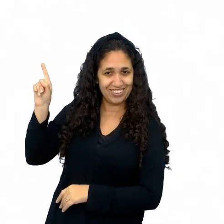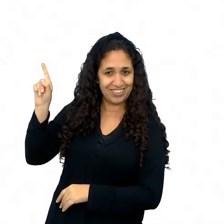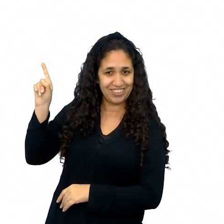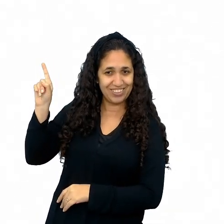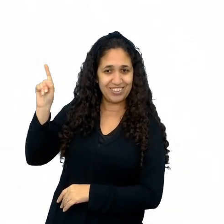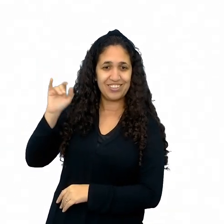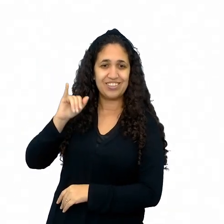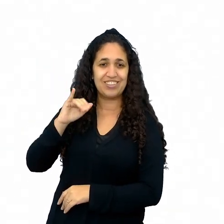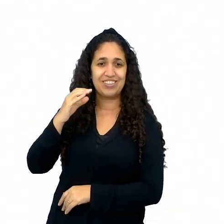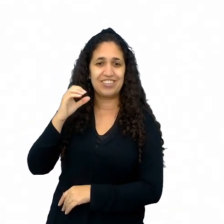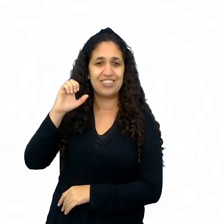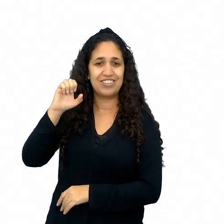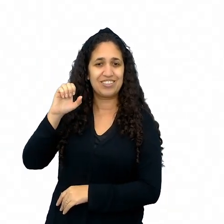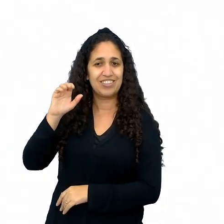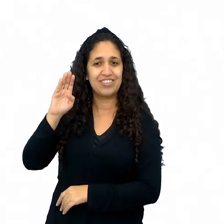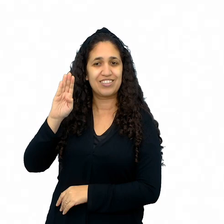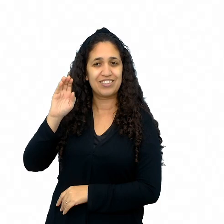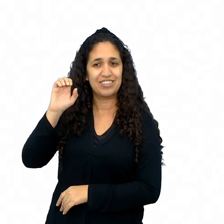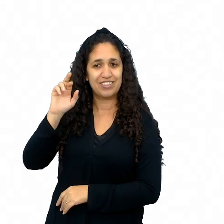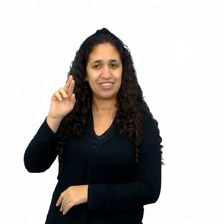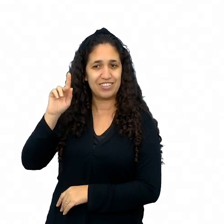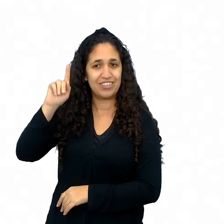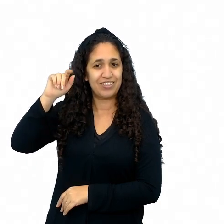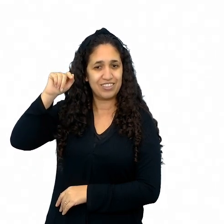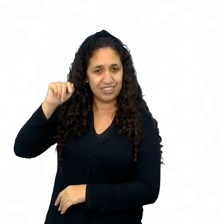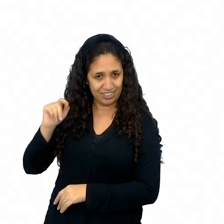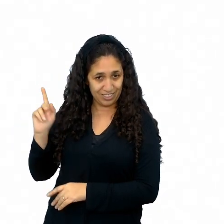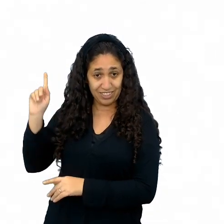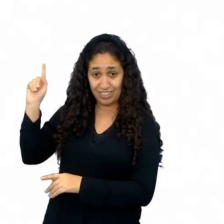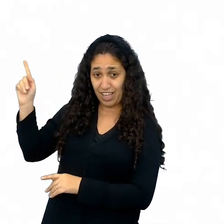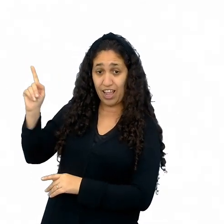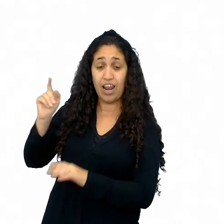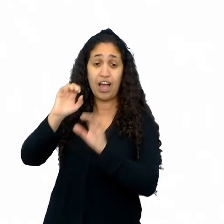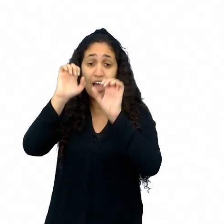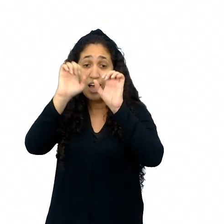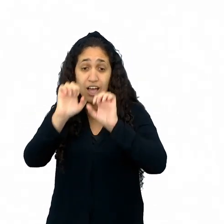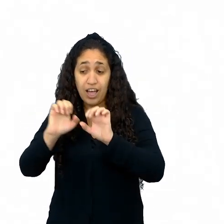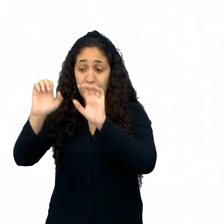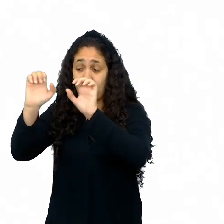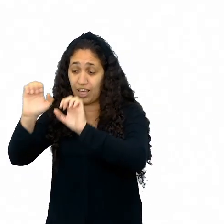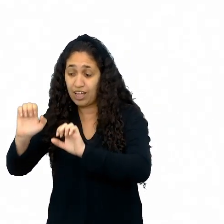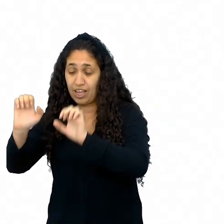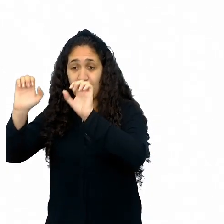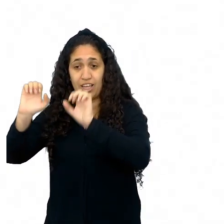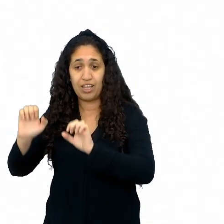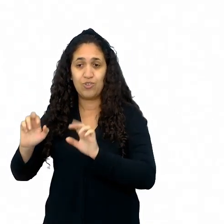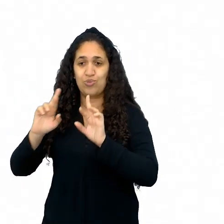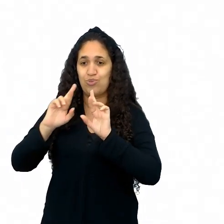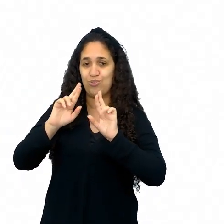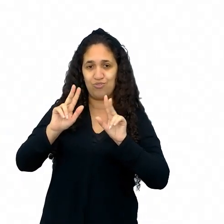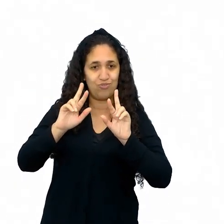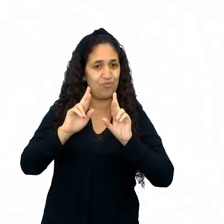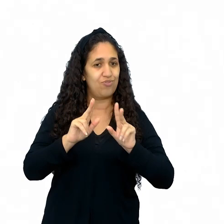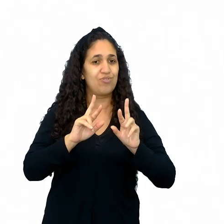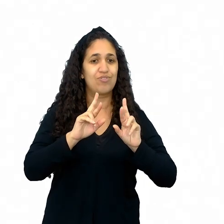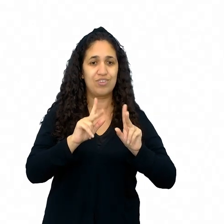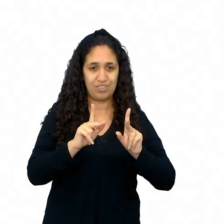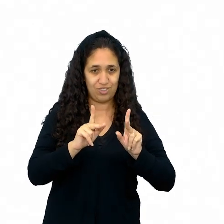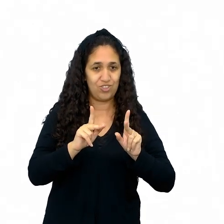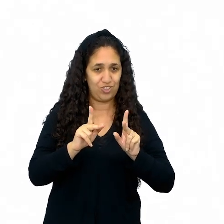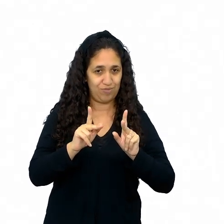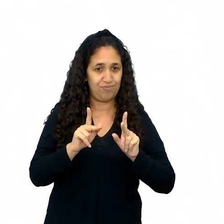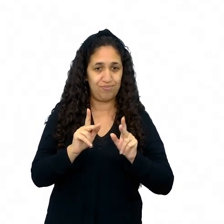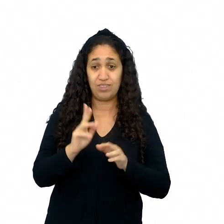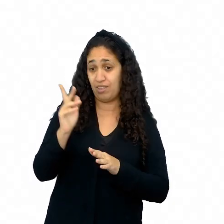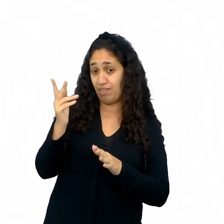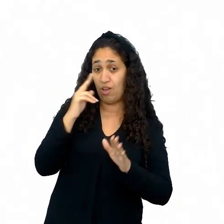iceberg, relacionada, então, às estruturas, às diferentes estruturas textuais, né? Então, a estrutura,